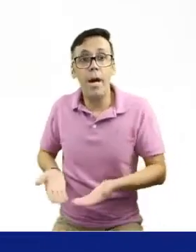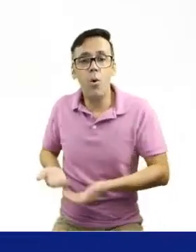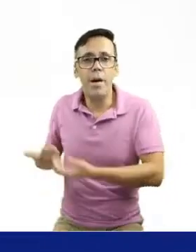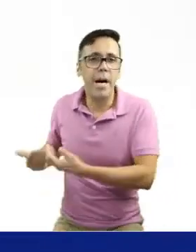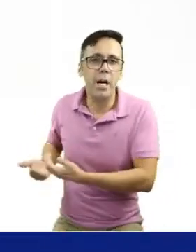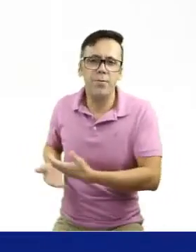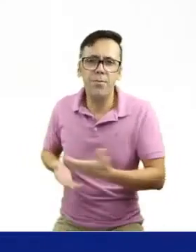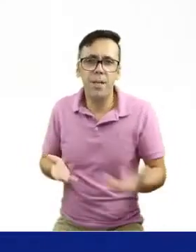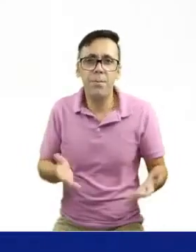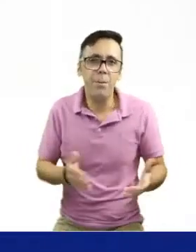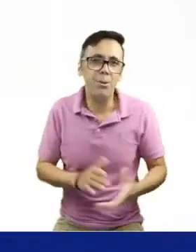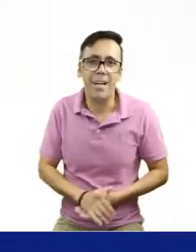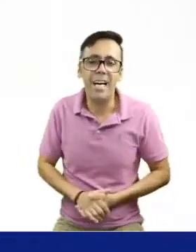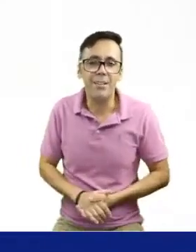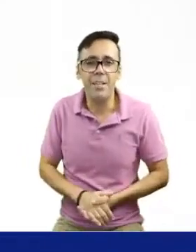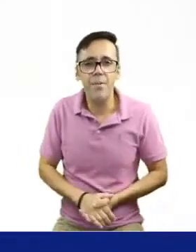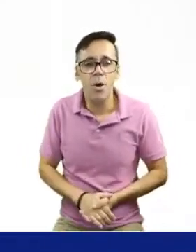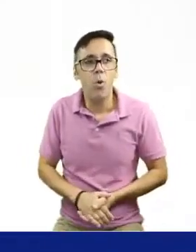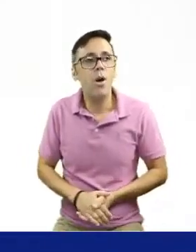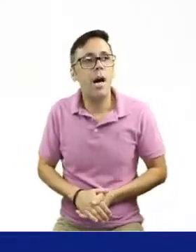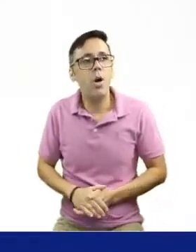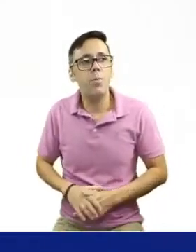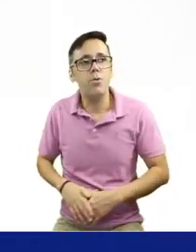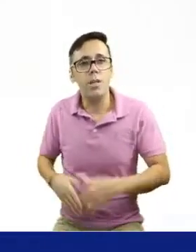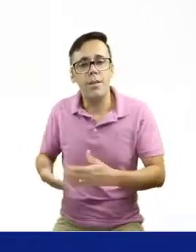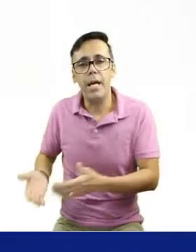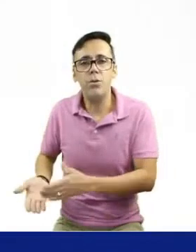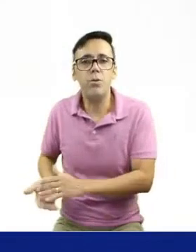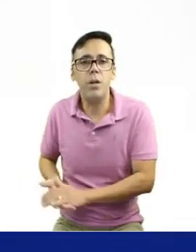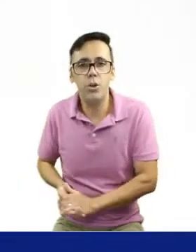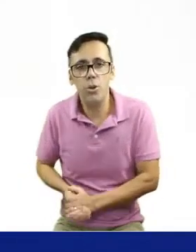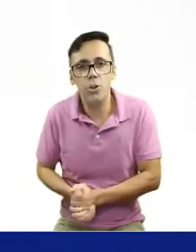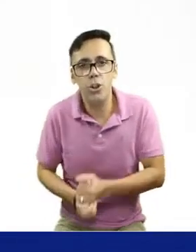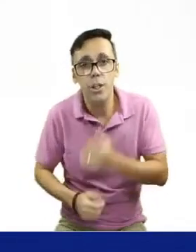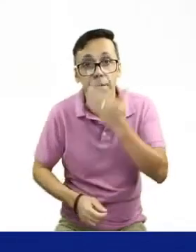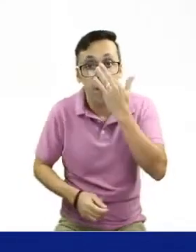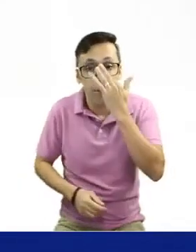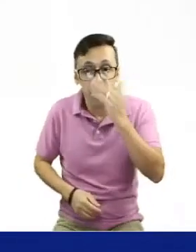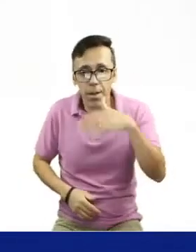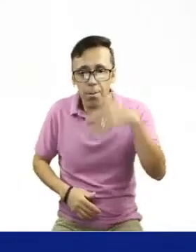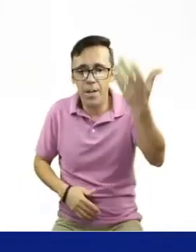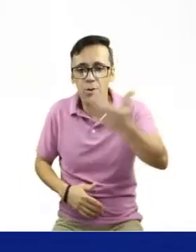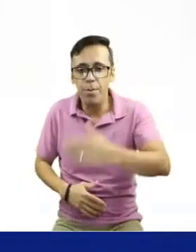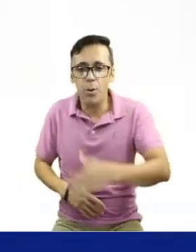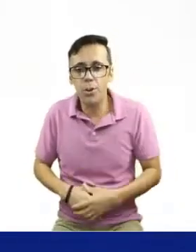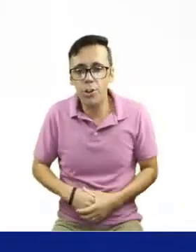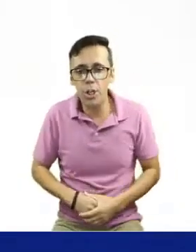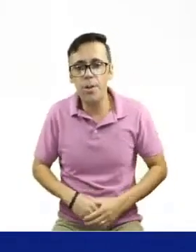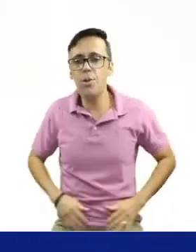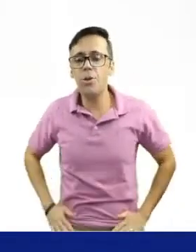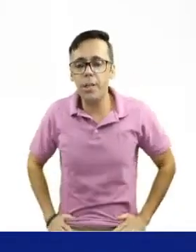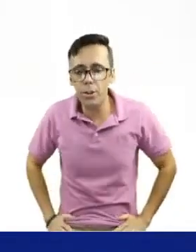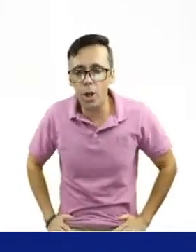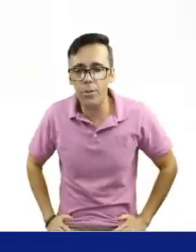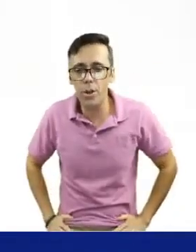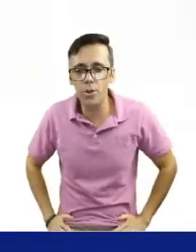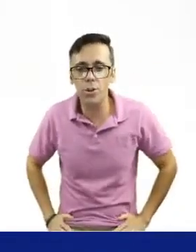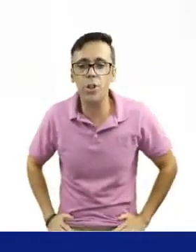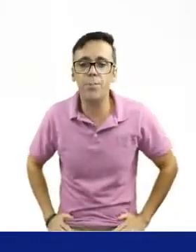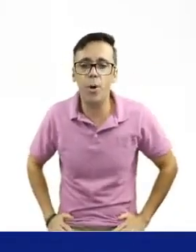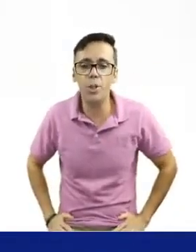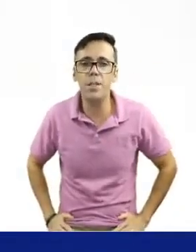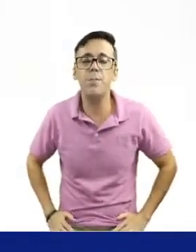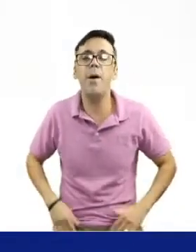qual é o cargo vamos falar primeiro do cargo né o cabo pessoal técnico em radiologia você me faz uma pergunta Chega mas eu sou